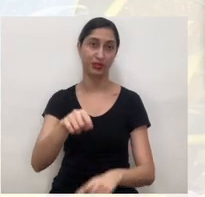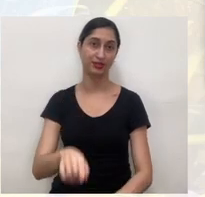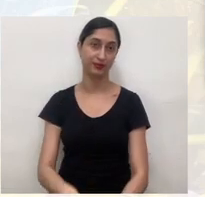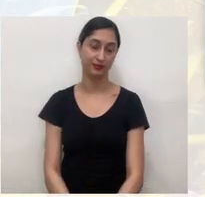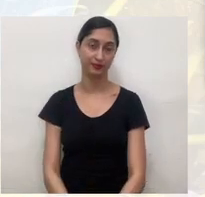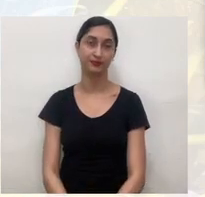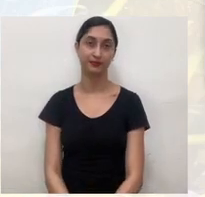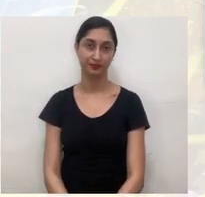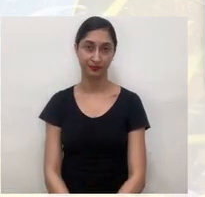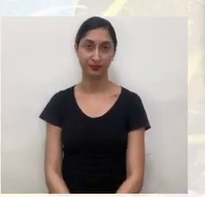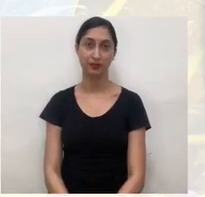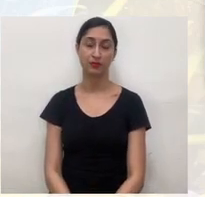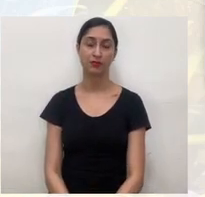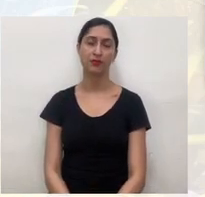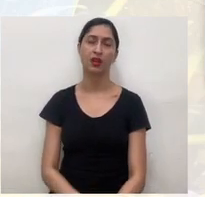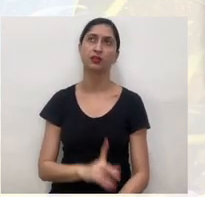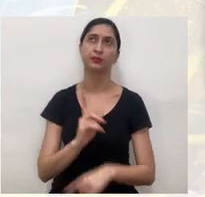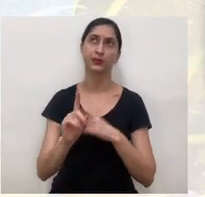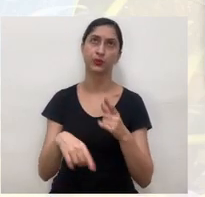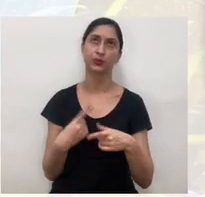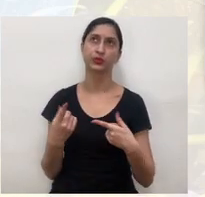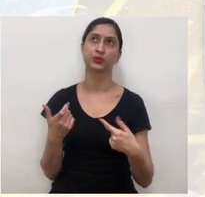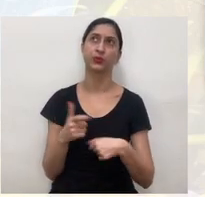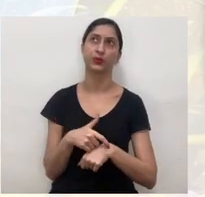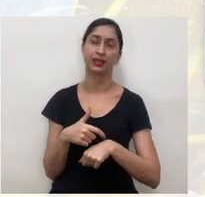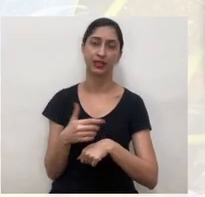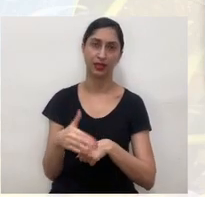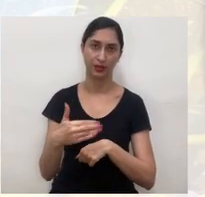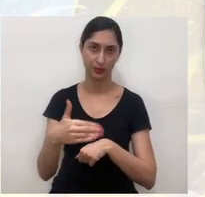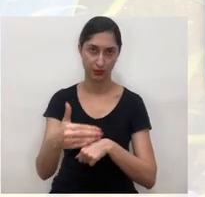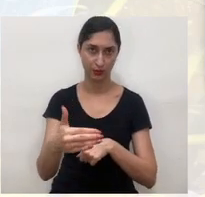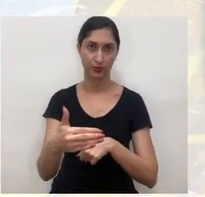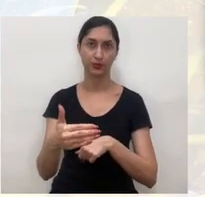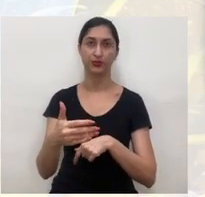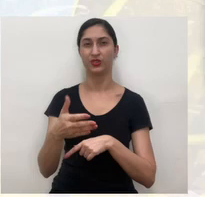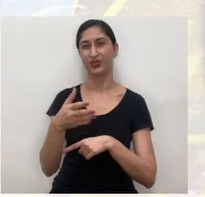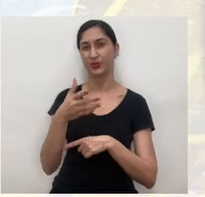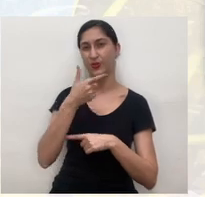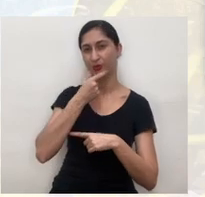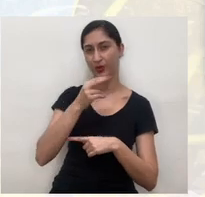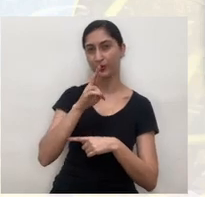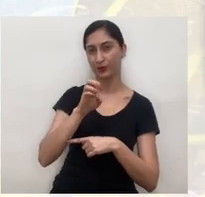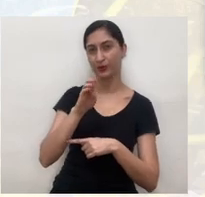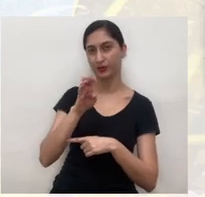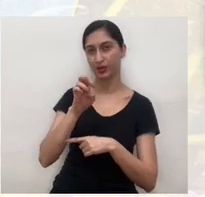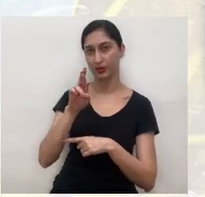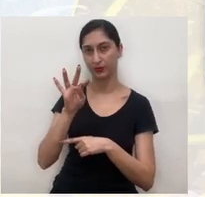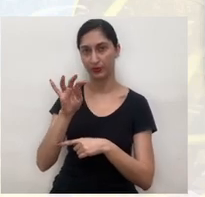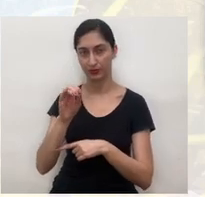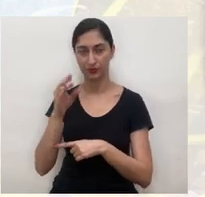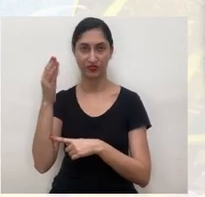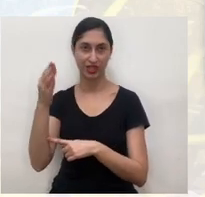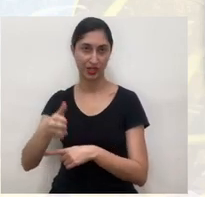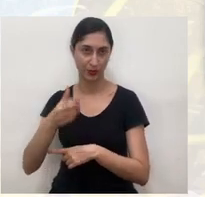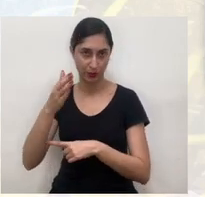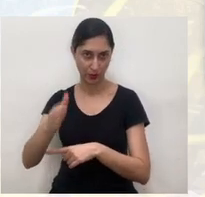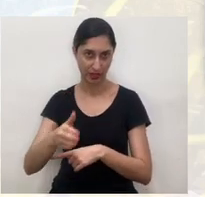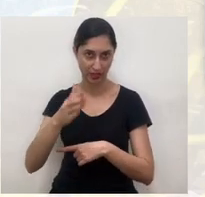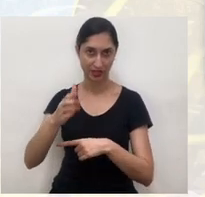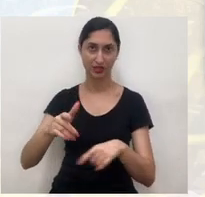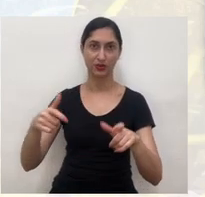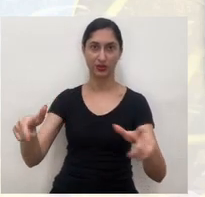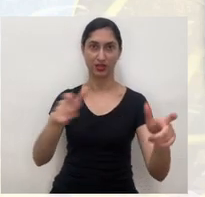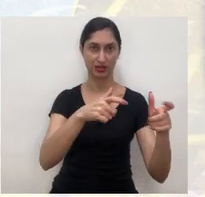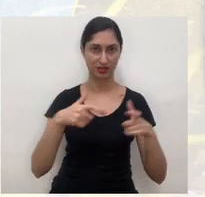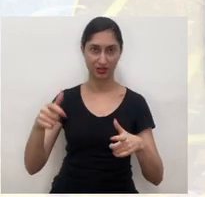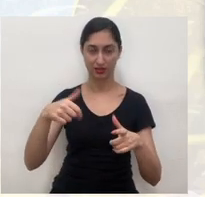Com o tempo, com a frequência do Roberto aos ambientes naturais brasileiros, ele